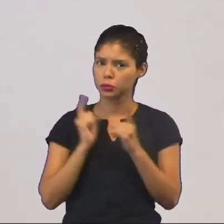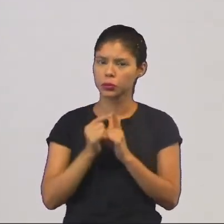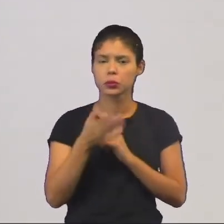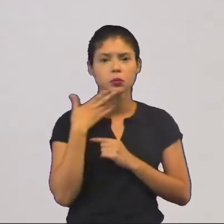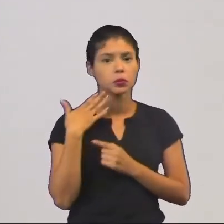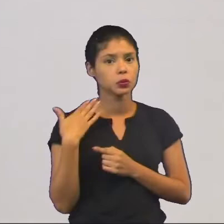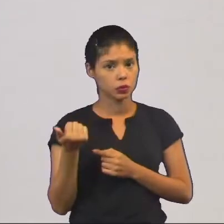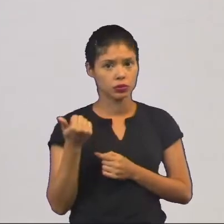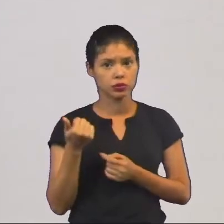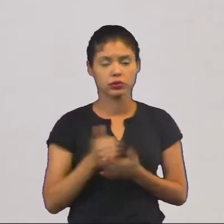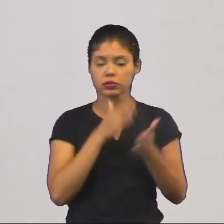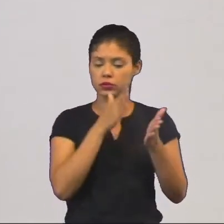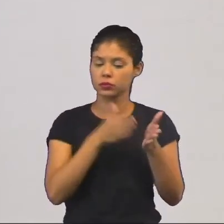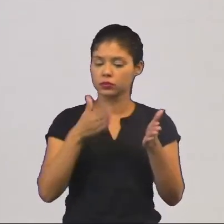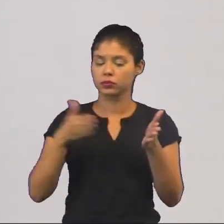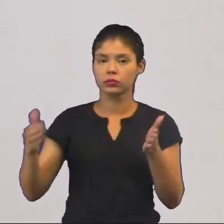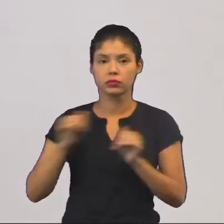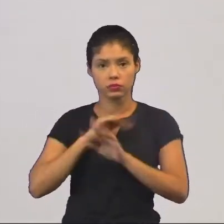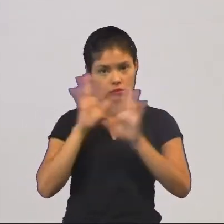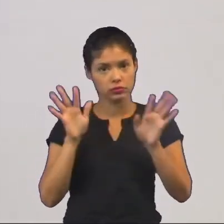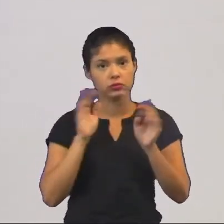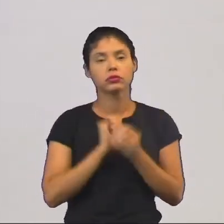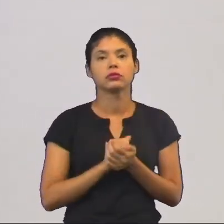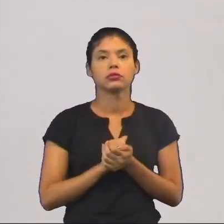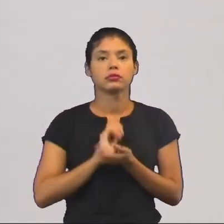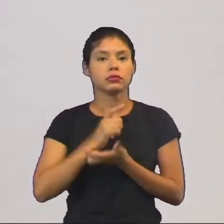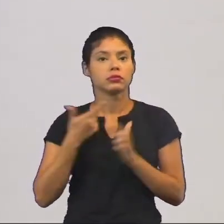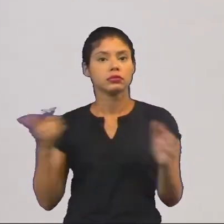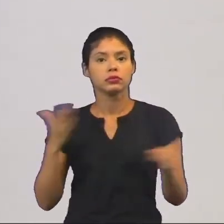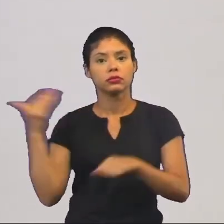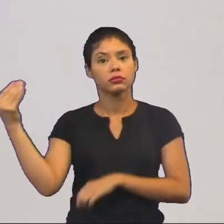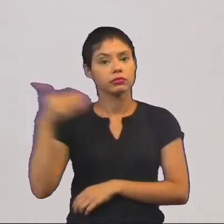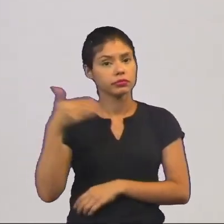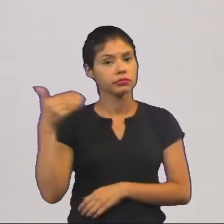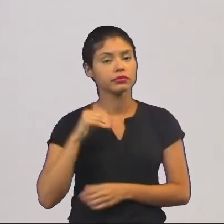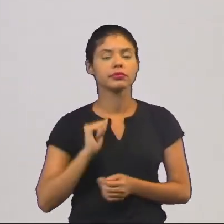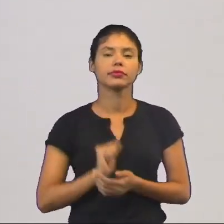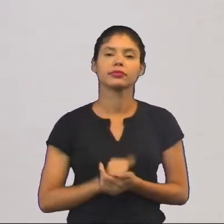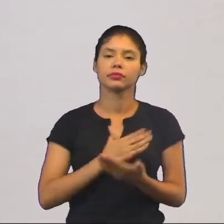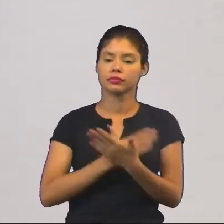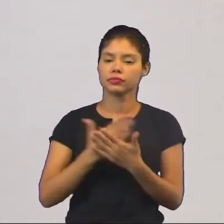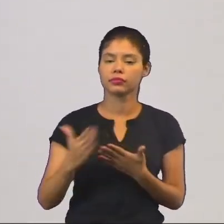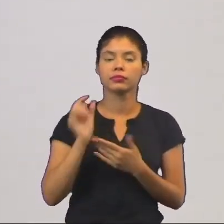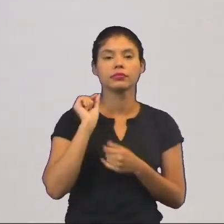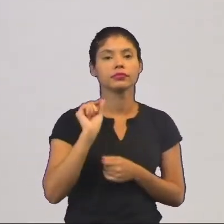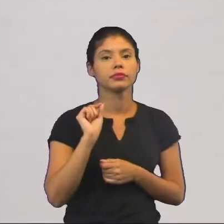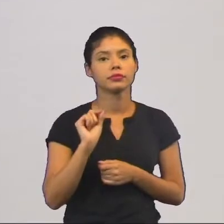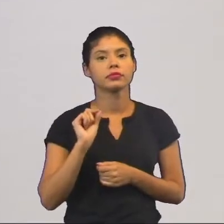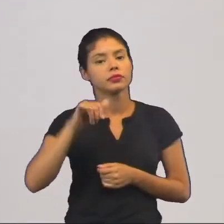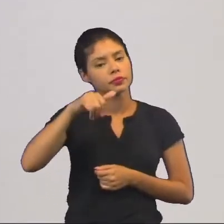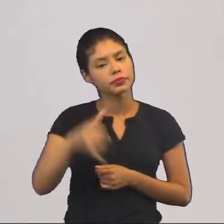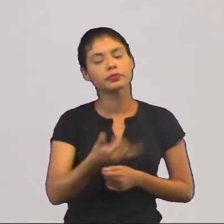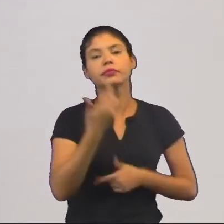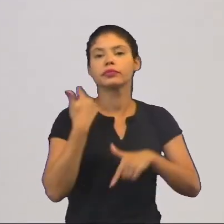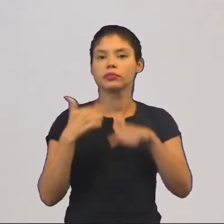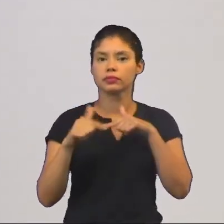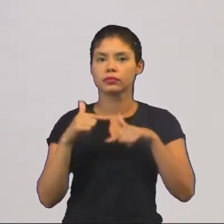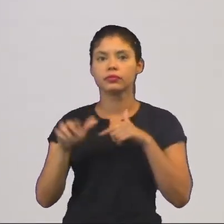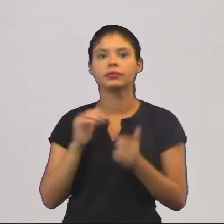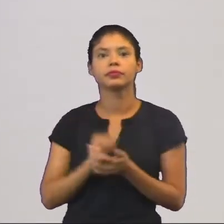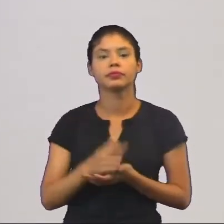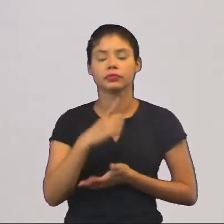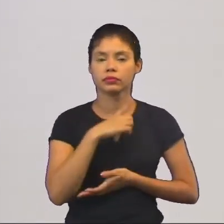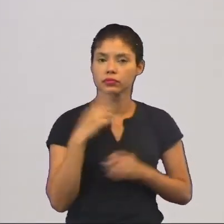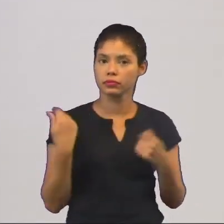a ser prestados com o passar do tempo, é claro, com maior frequência. Então começou a abrir oportunidades de emprego, porque houve